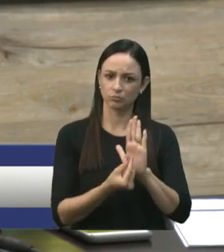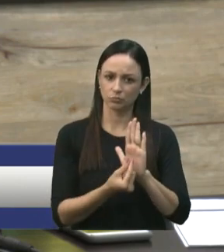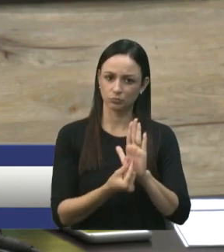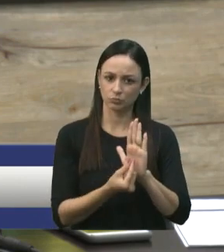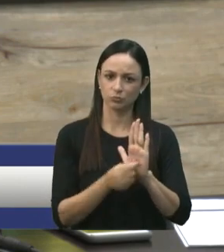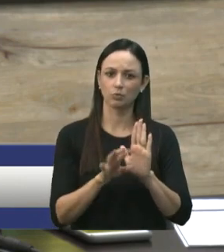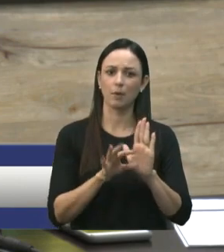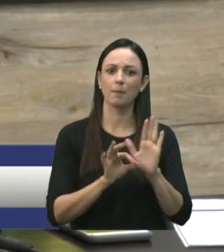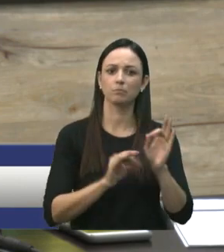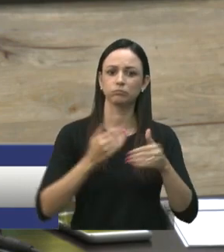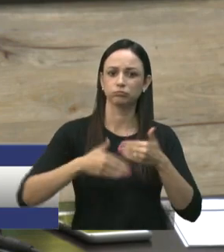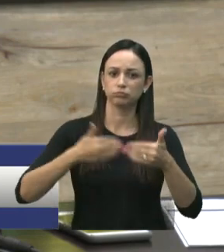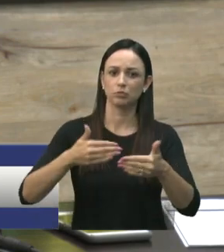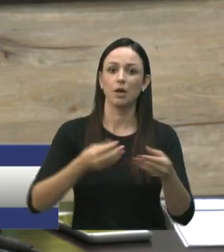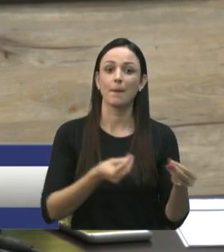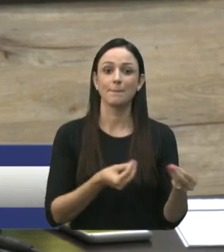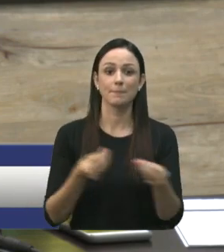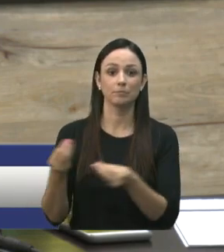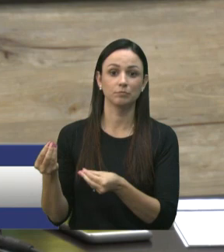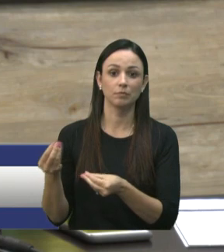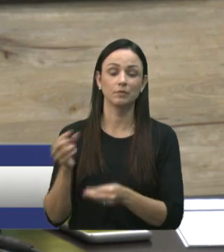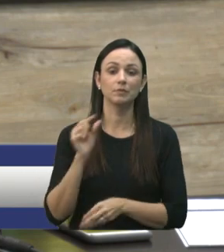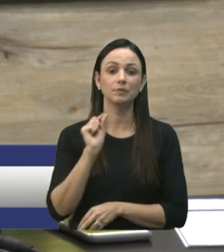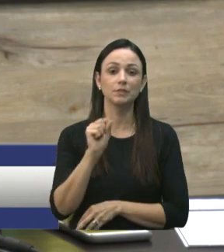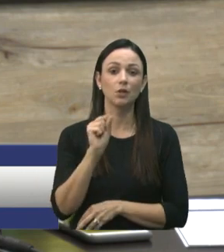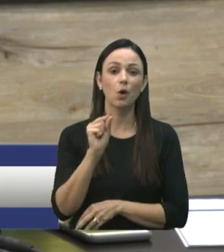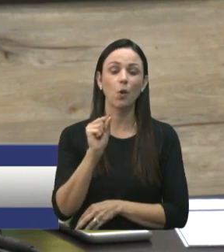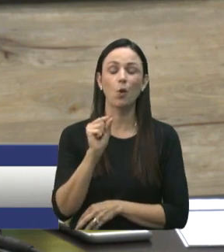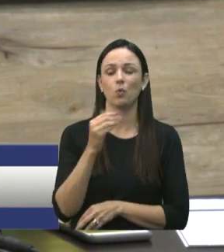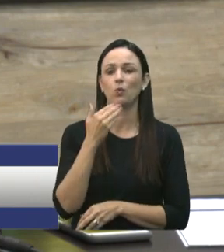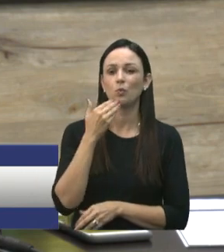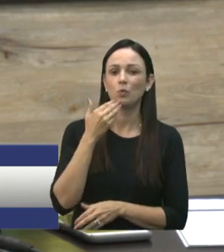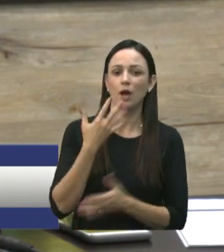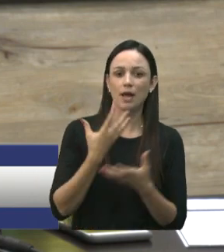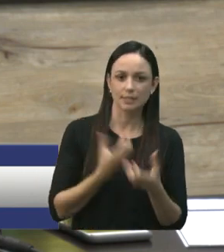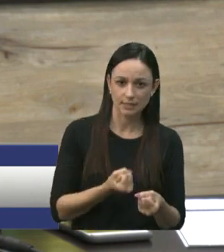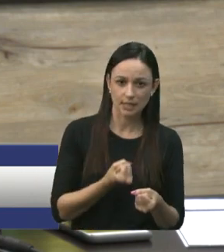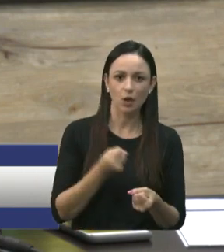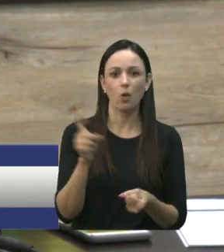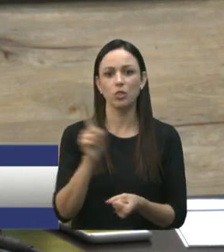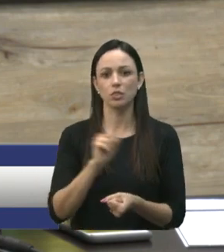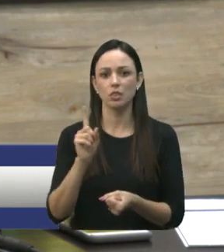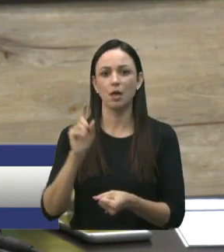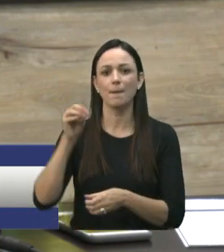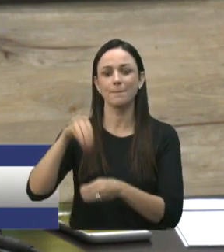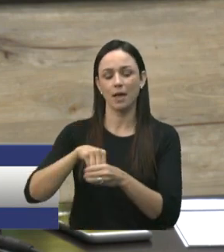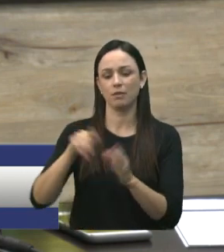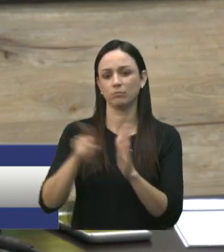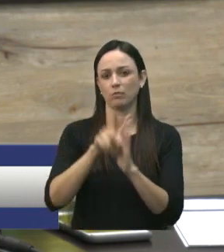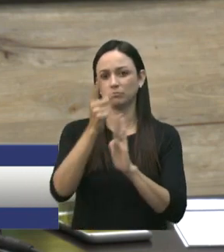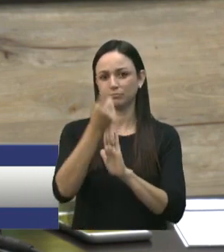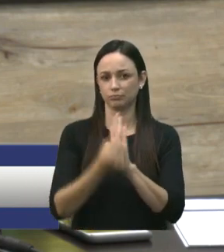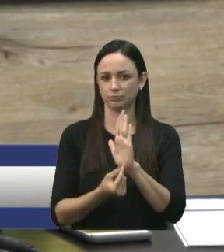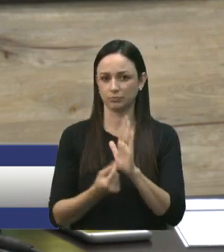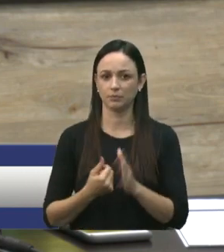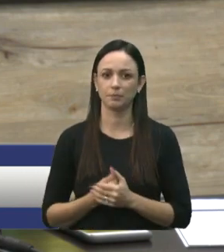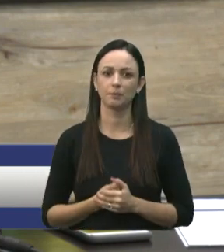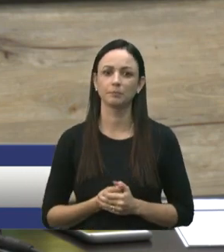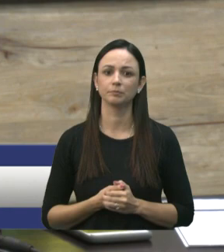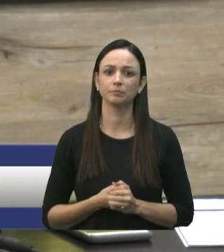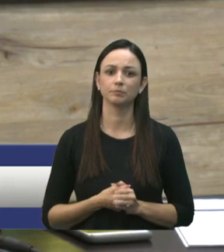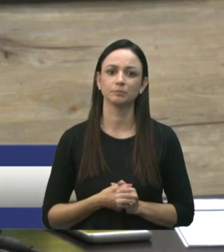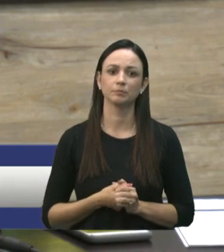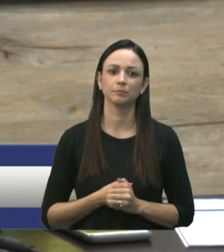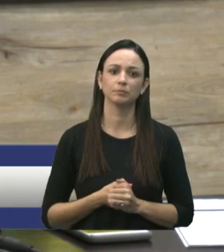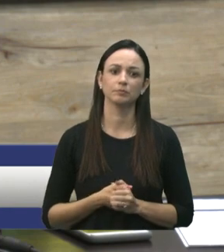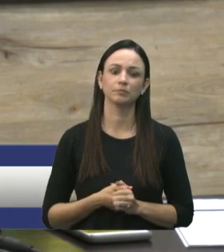do procedimento encaminhado. O que for acolhido ou não estará dentro da própria peça orçamentária. Porque a gente acredita que a